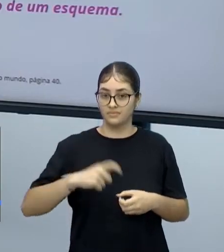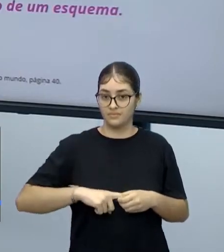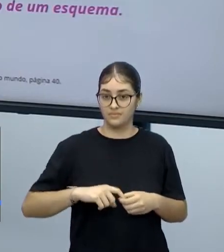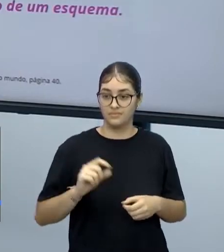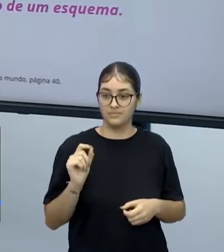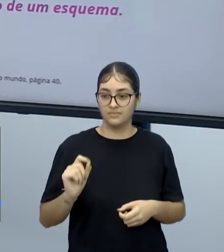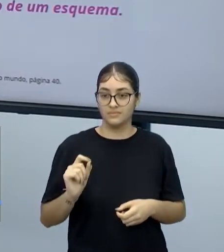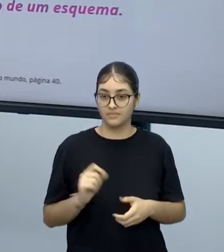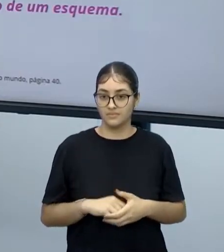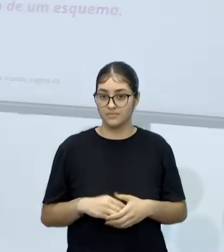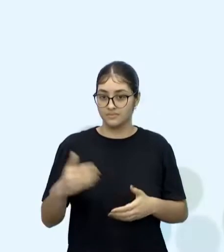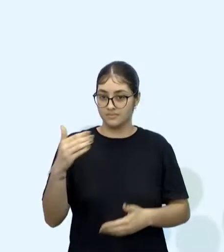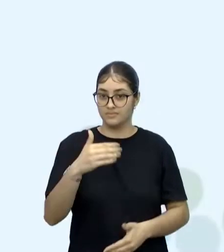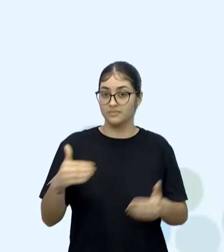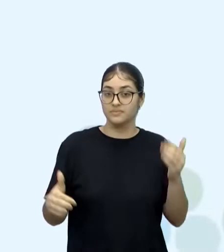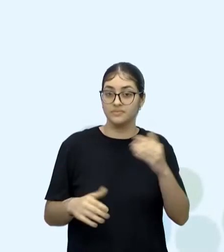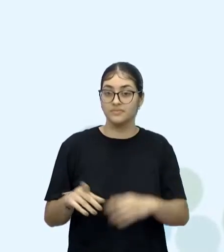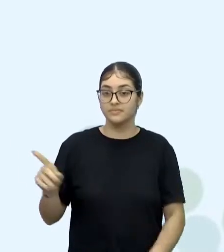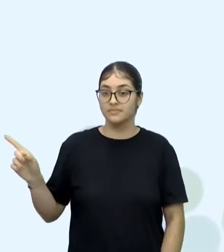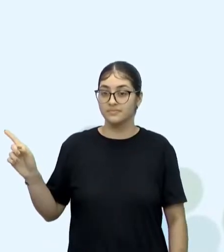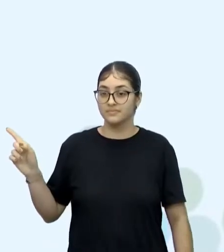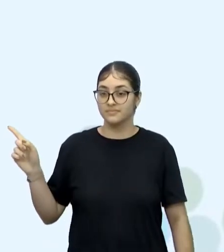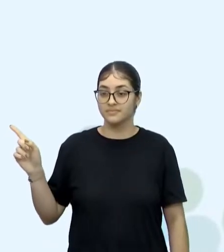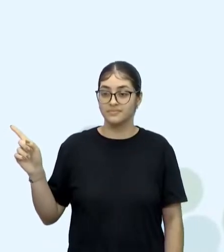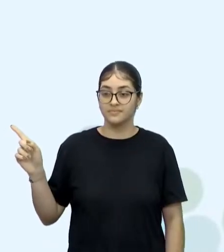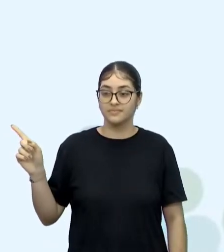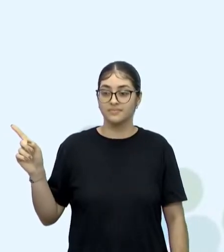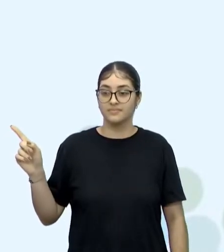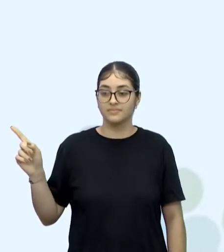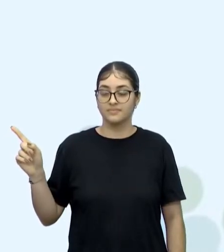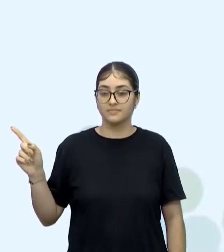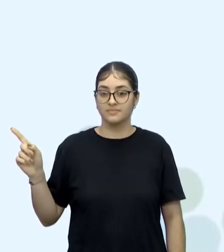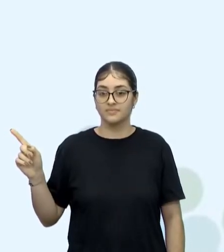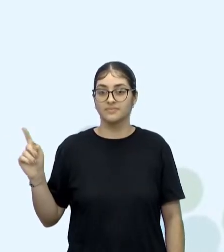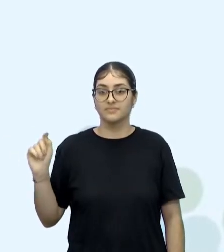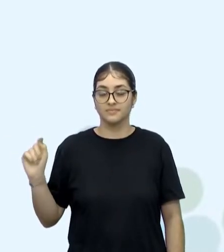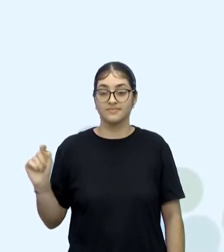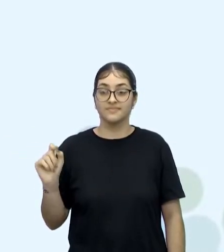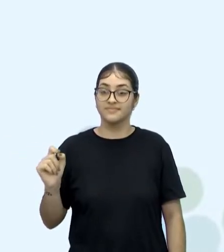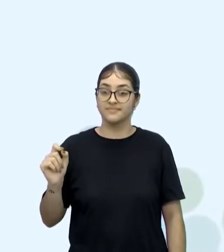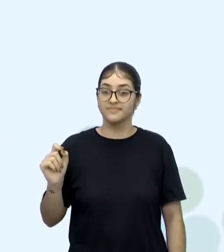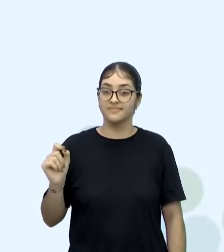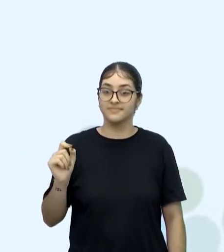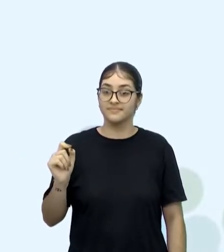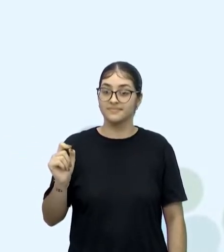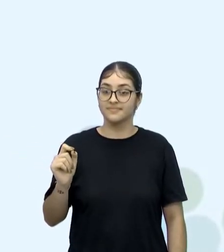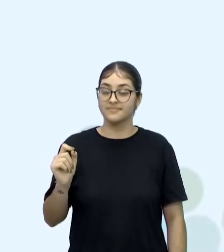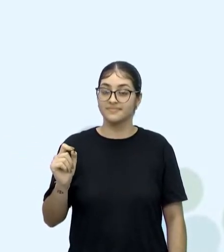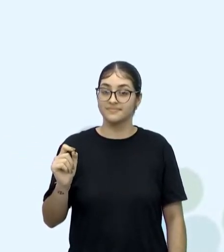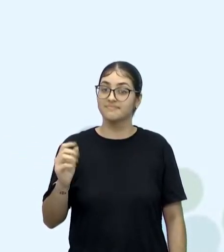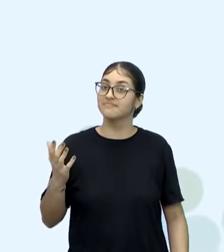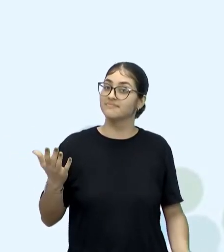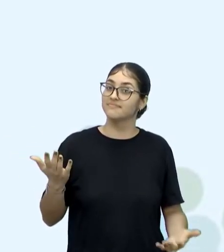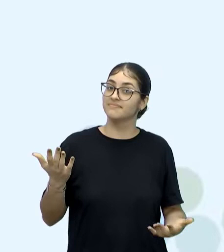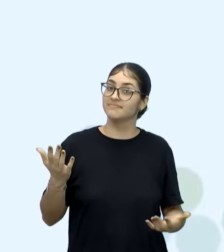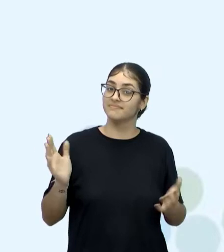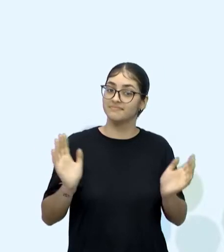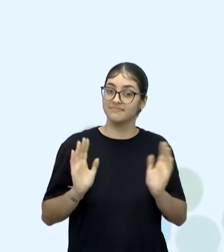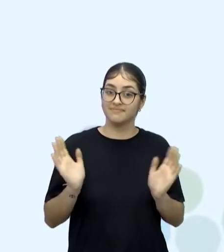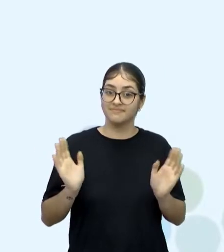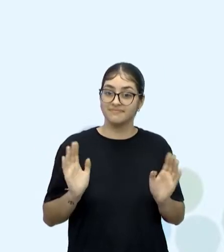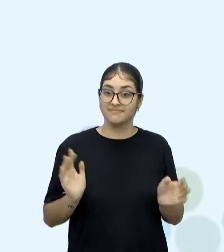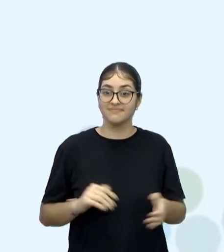Vou pedir para colocar na tela aí. Eu vou tirar uma foto bem pertinho, vou chegar bem pertinho. Vou lá. Olha aqui também, né? Olha